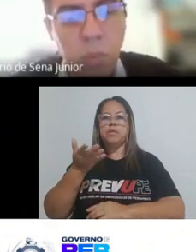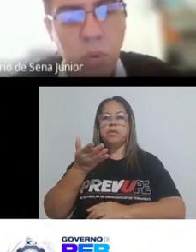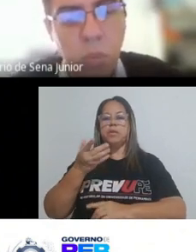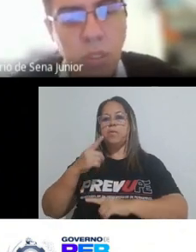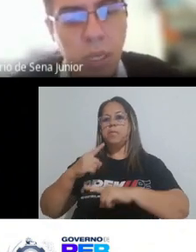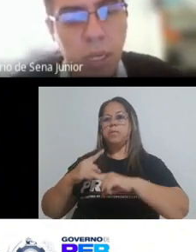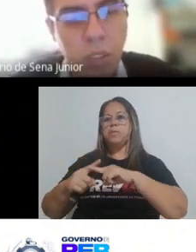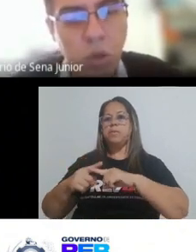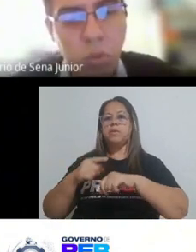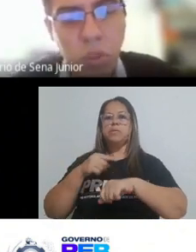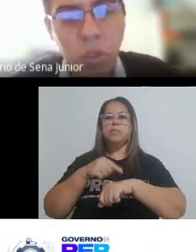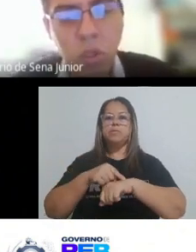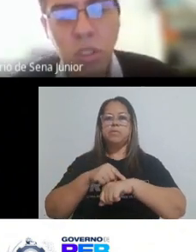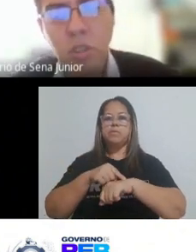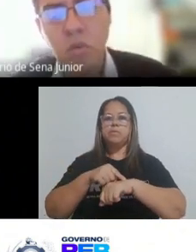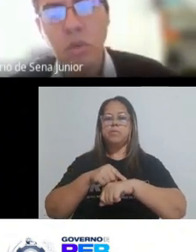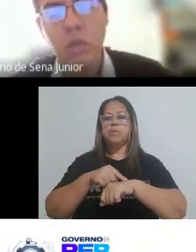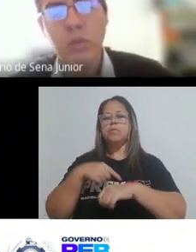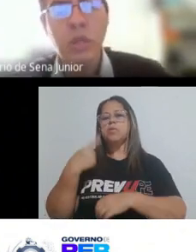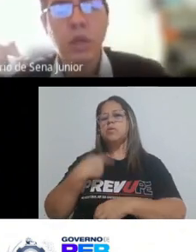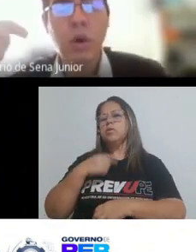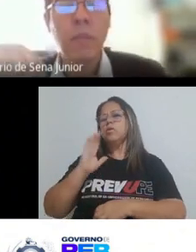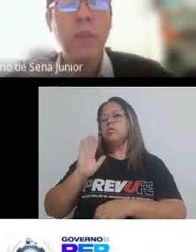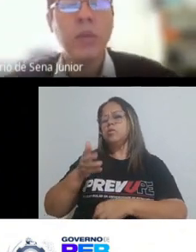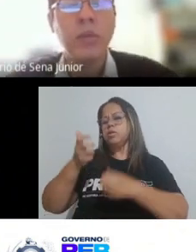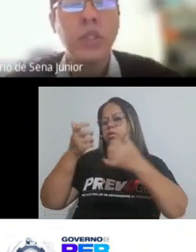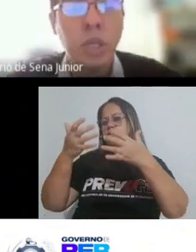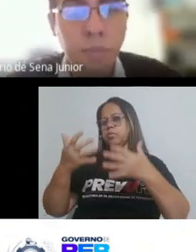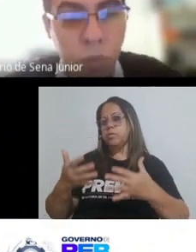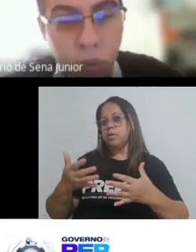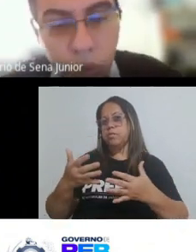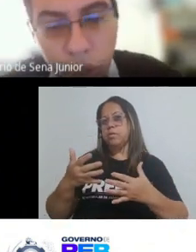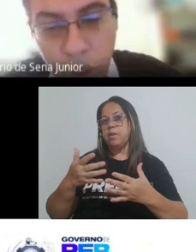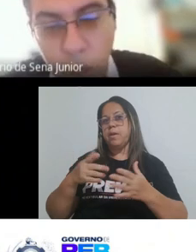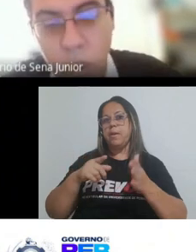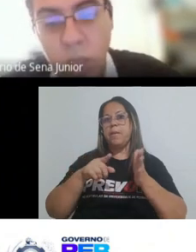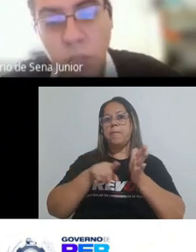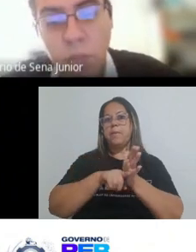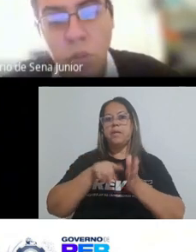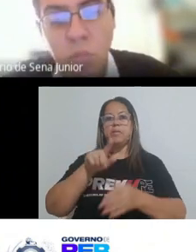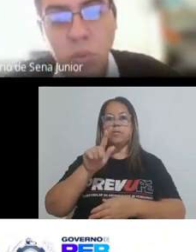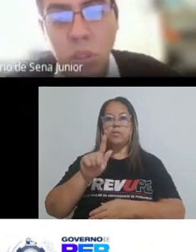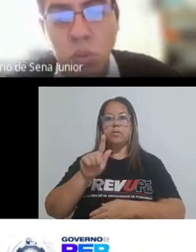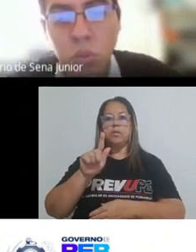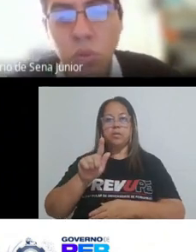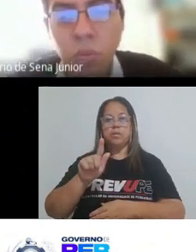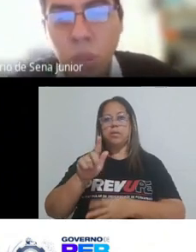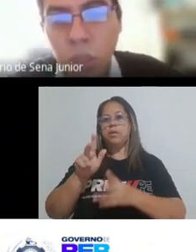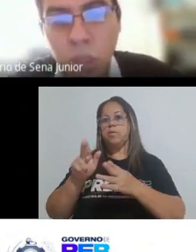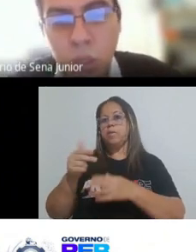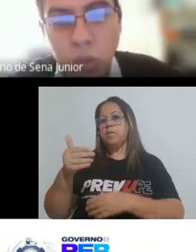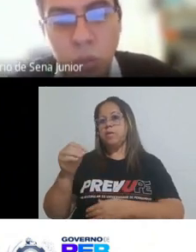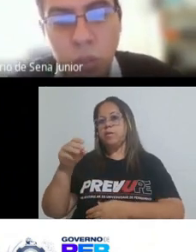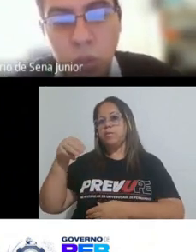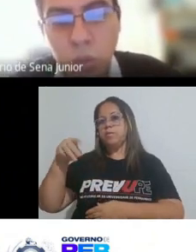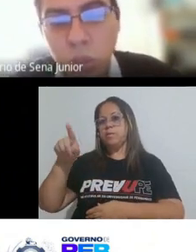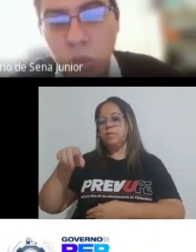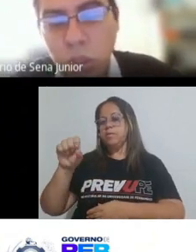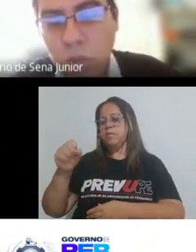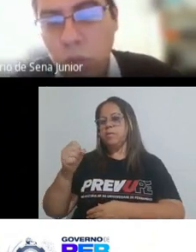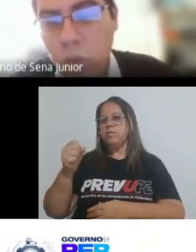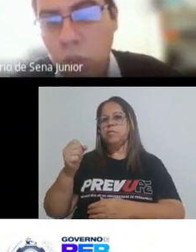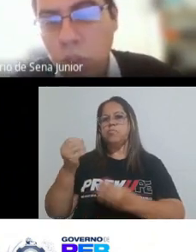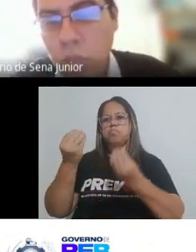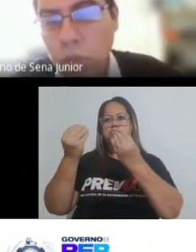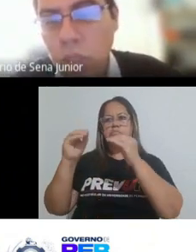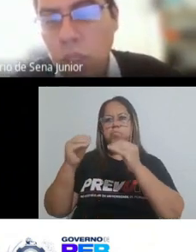pelo tempo. Como a aceleração, como nós já discutimos, igual a menos G, onde G é igual a 10 metros por segundo, substituindo